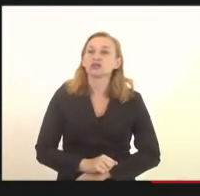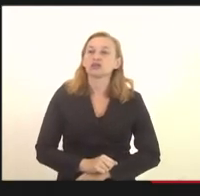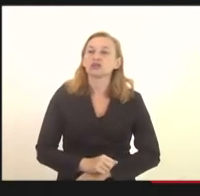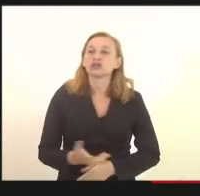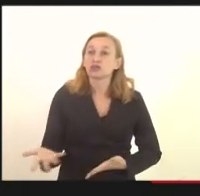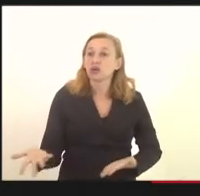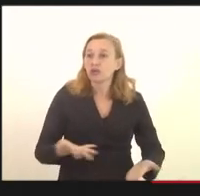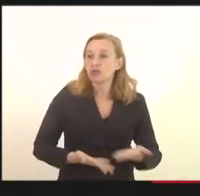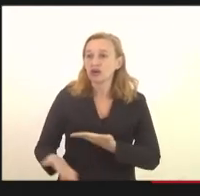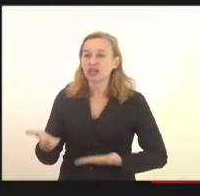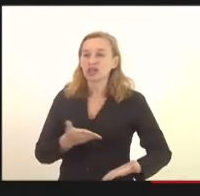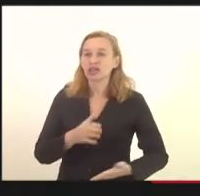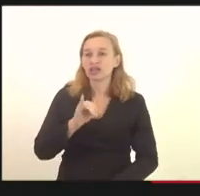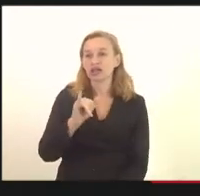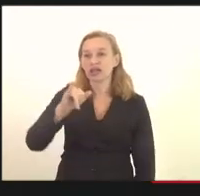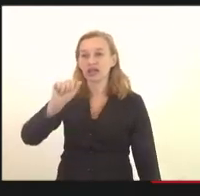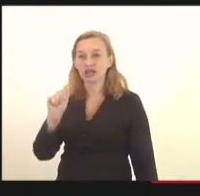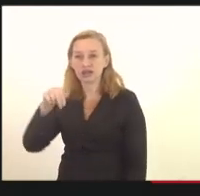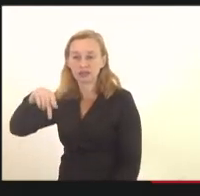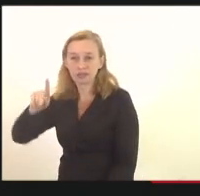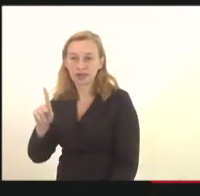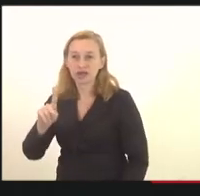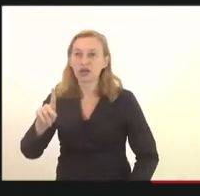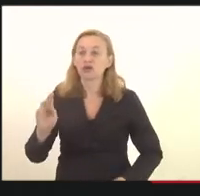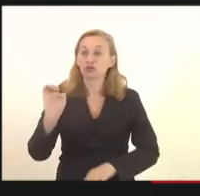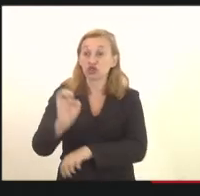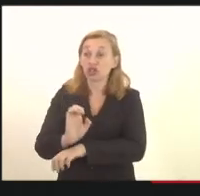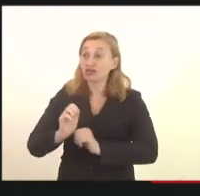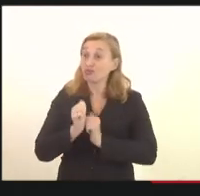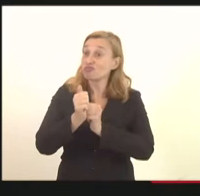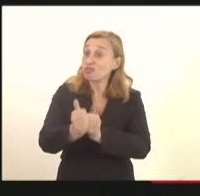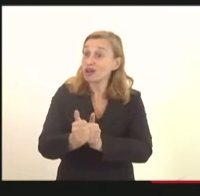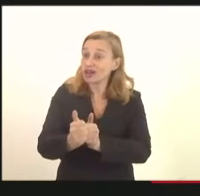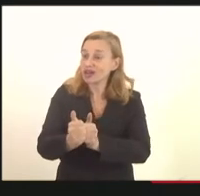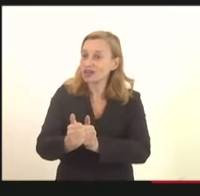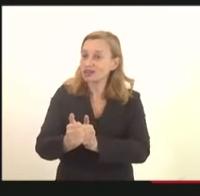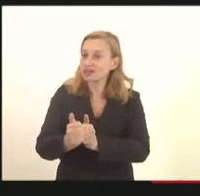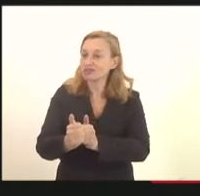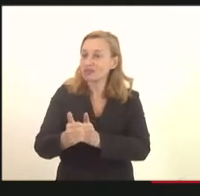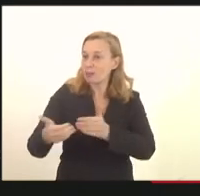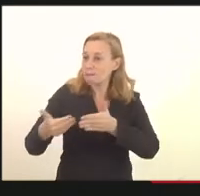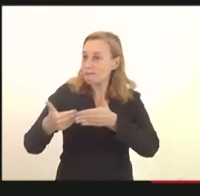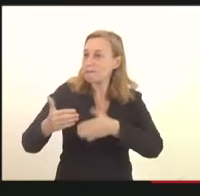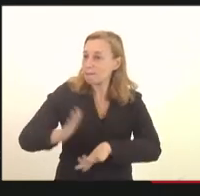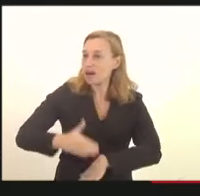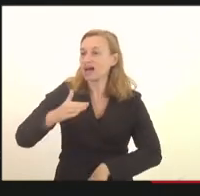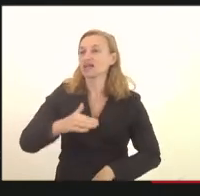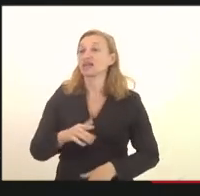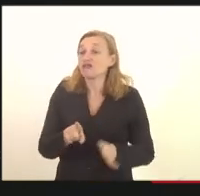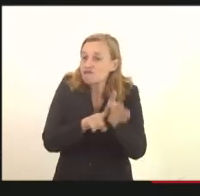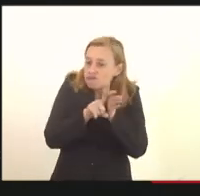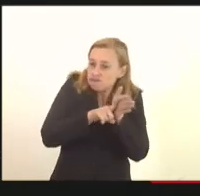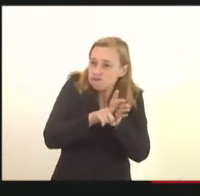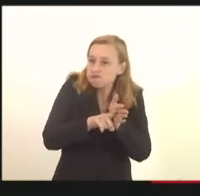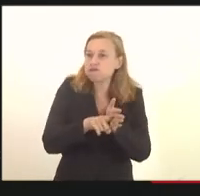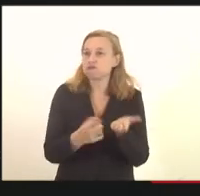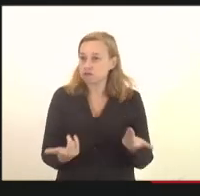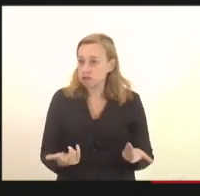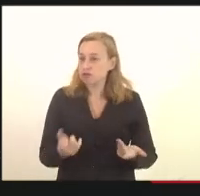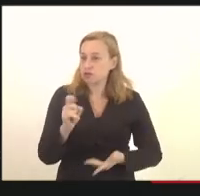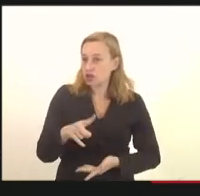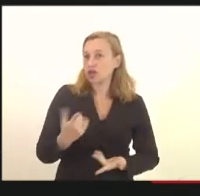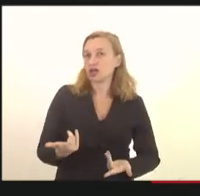ANP, né, possibilitando ao Estado acompanhar de mais próximo, né, a fiscalização